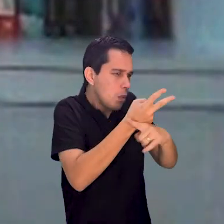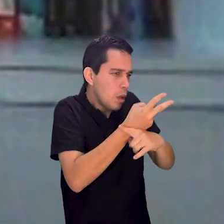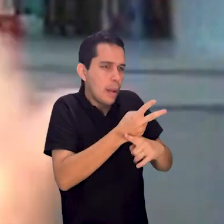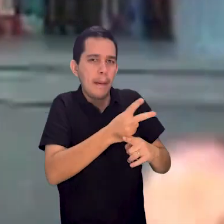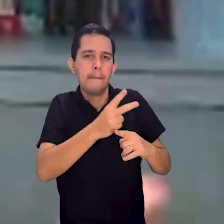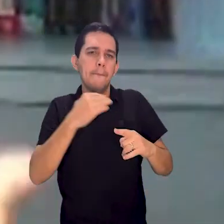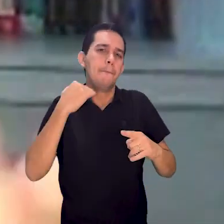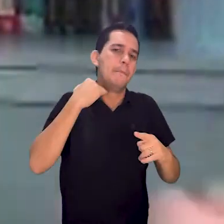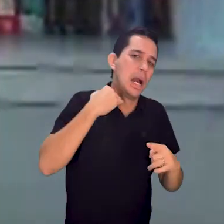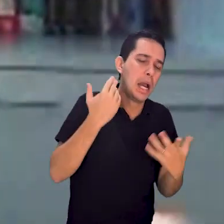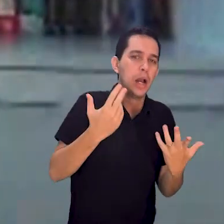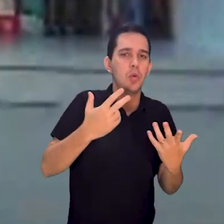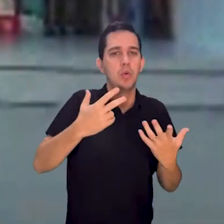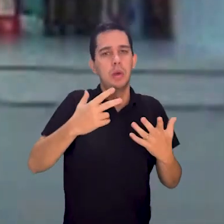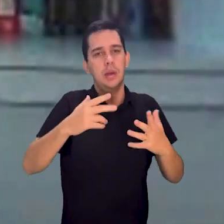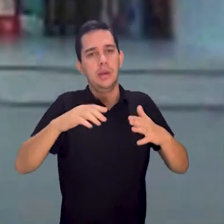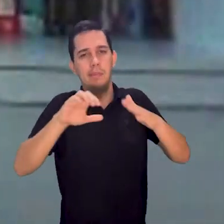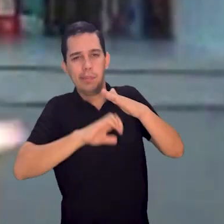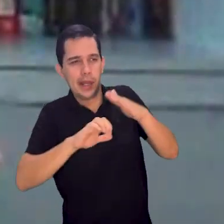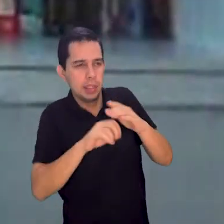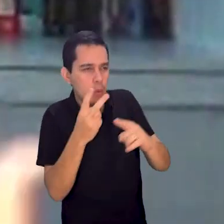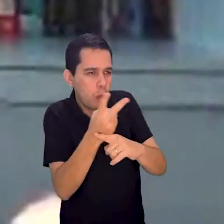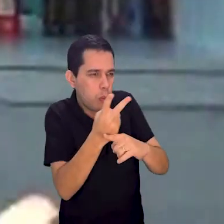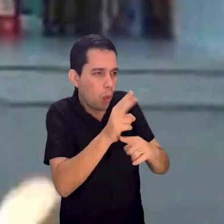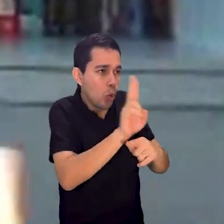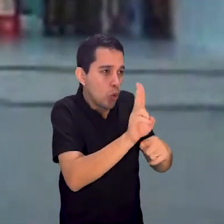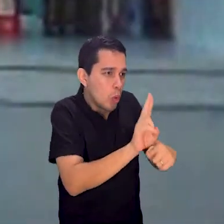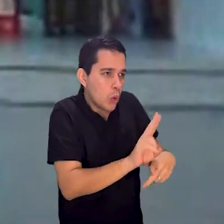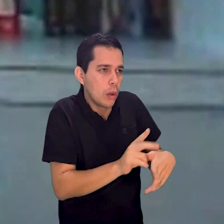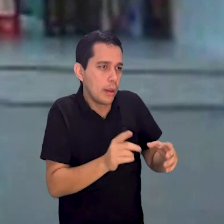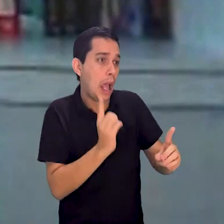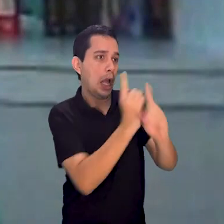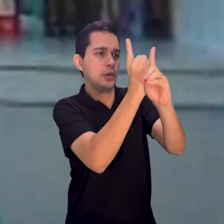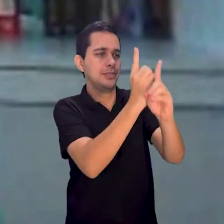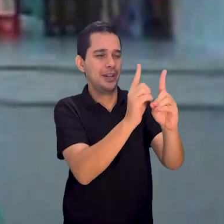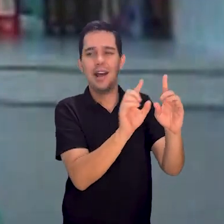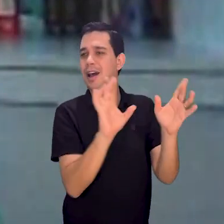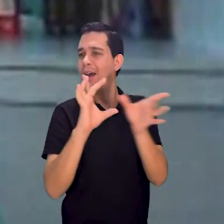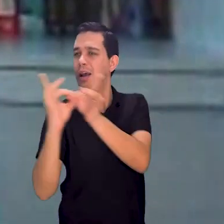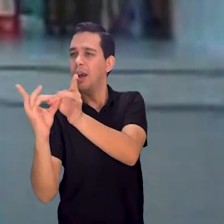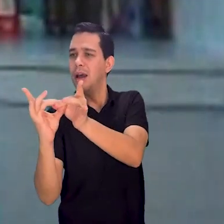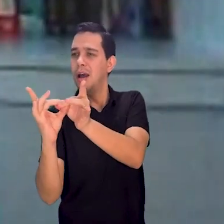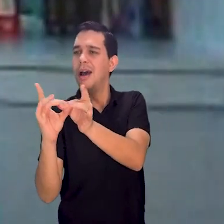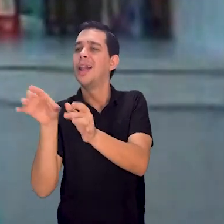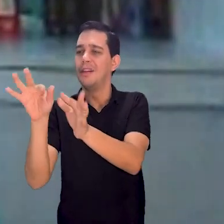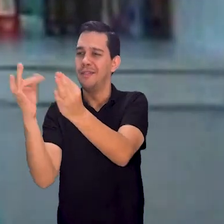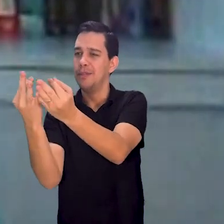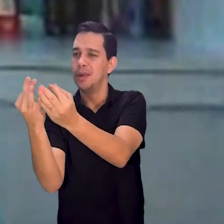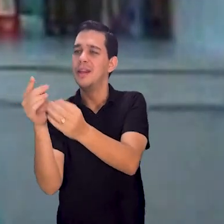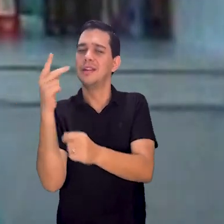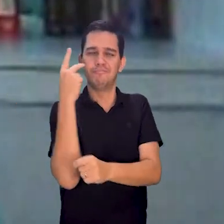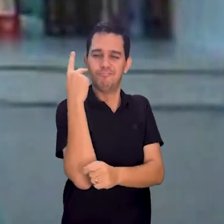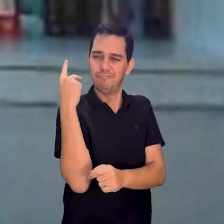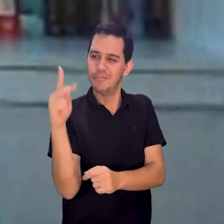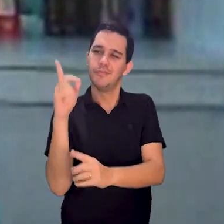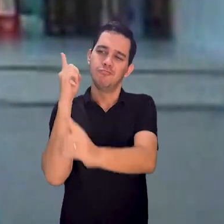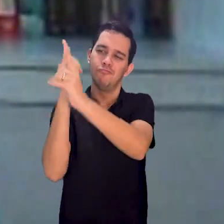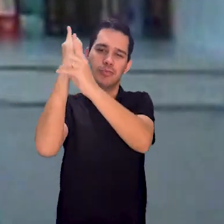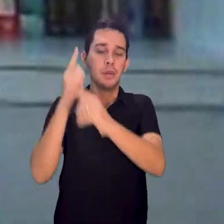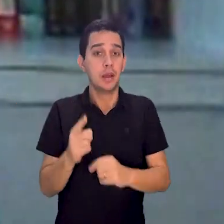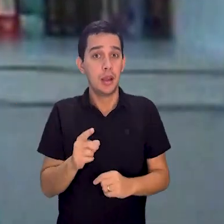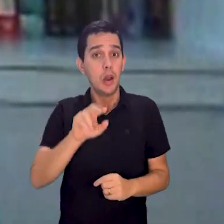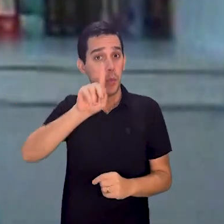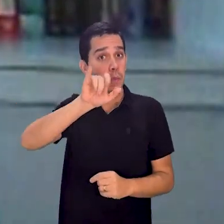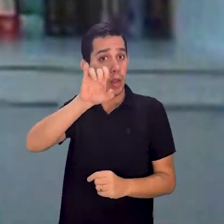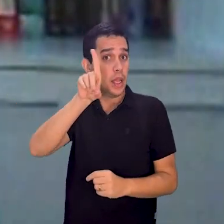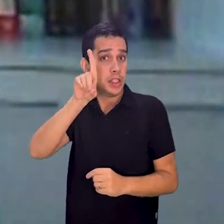de dados de vários bancos públicos e privados, essa lógica. Nós enviávamos os dados que tínhamos disponíveis sobre o